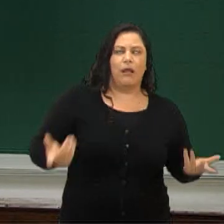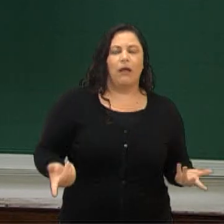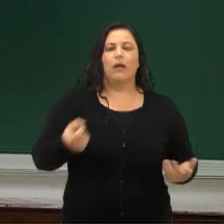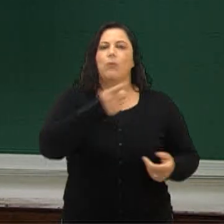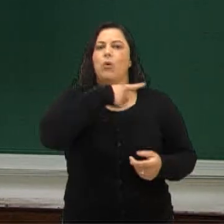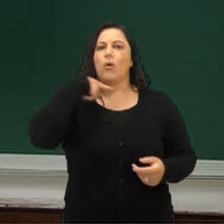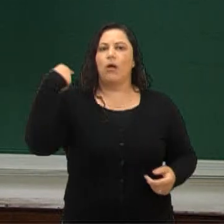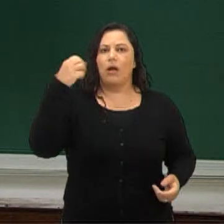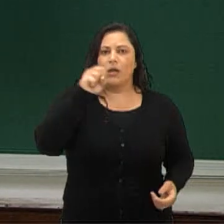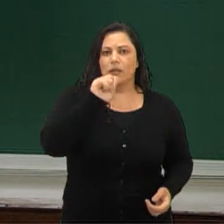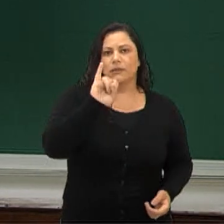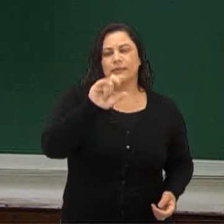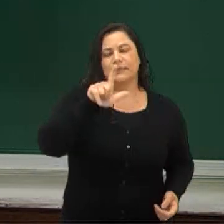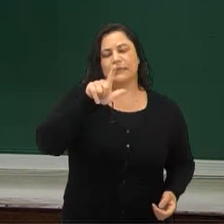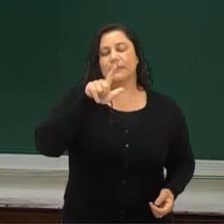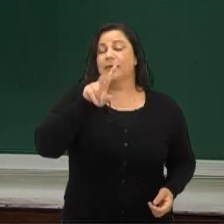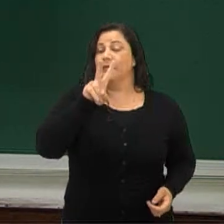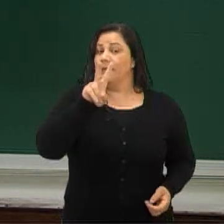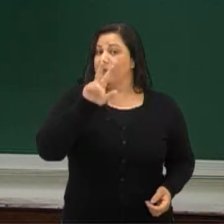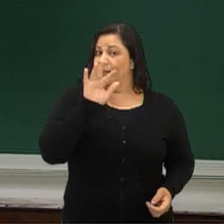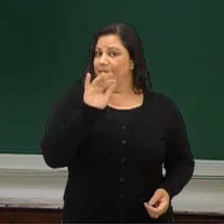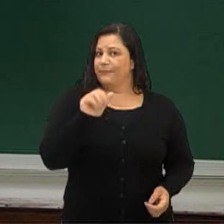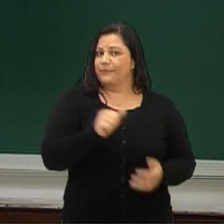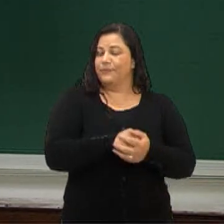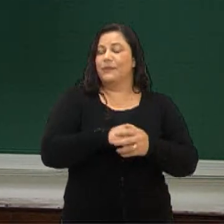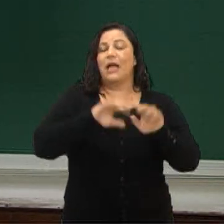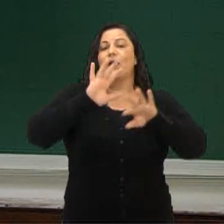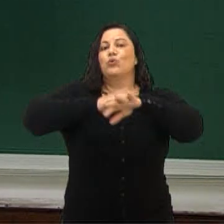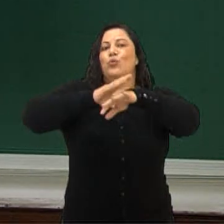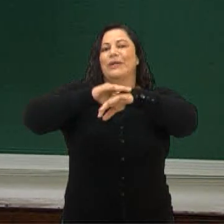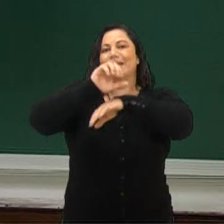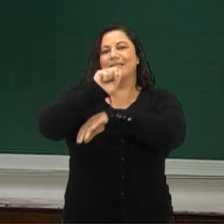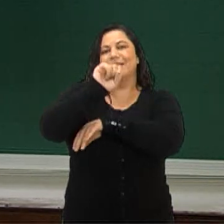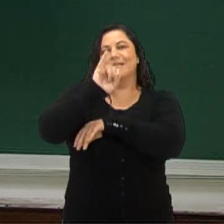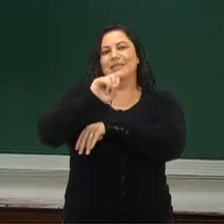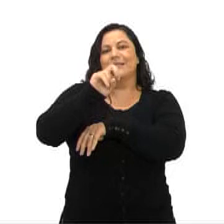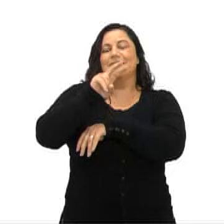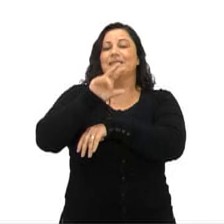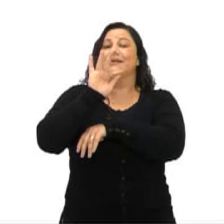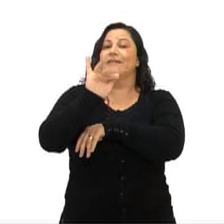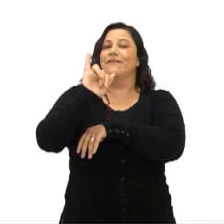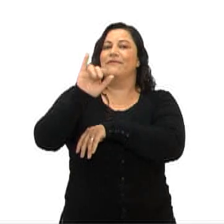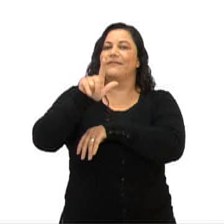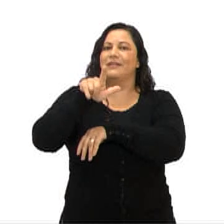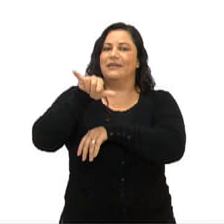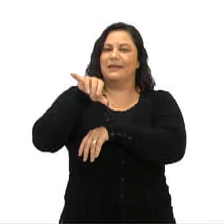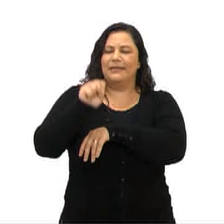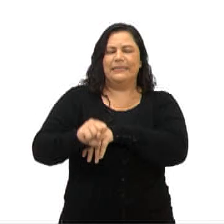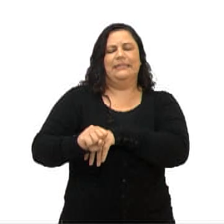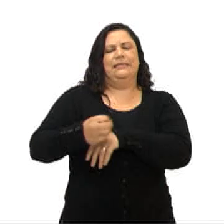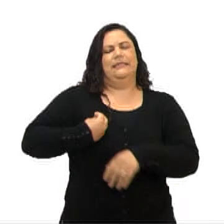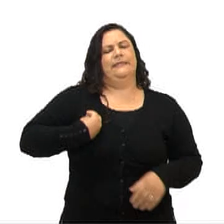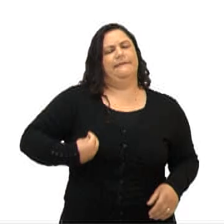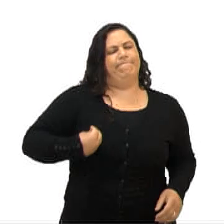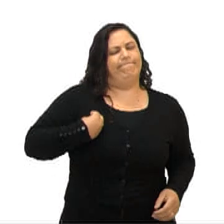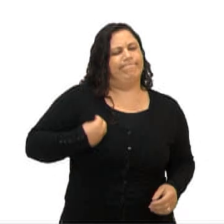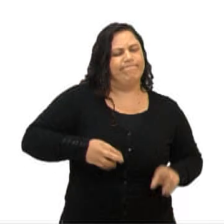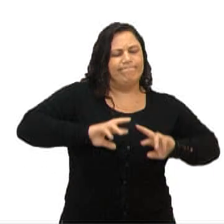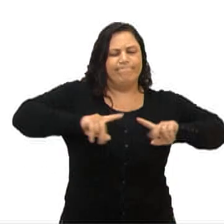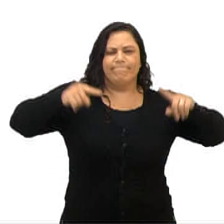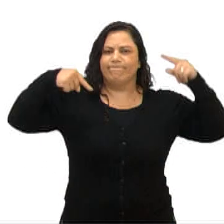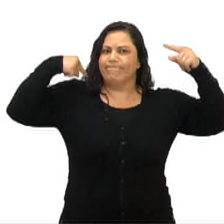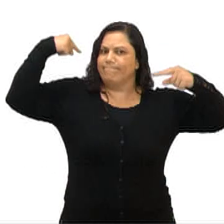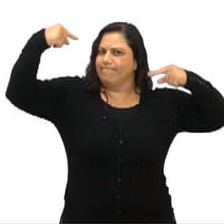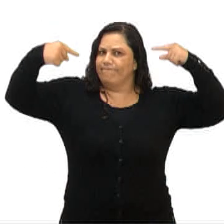terem uma ideia, né? Então, vida bem louca mesmo. Com uma vida cheia de controvérsias, abandonou a família e se